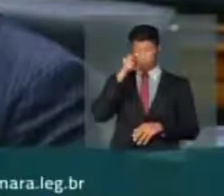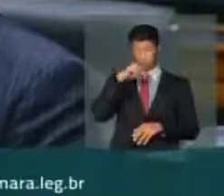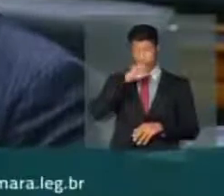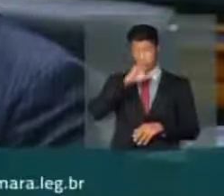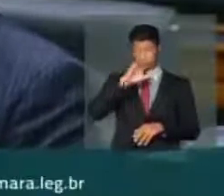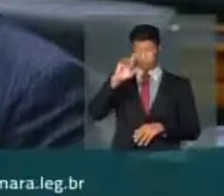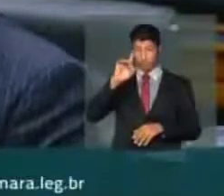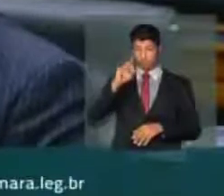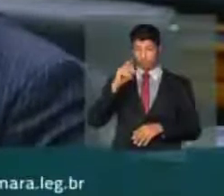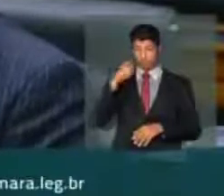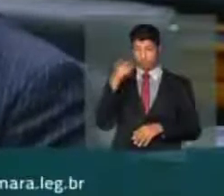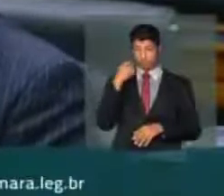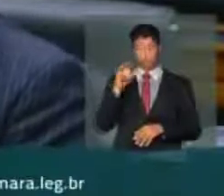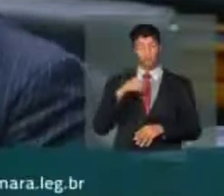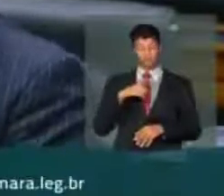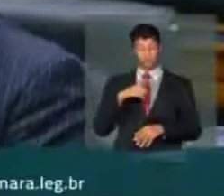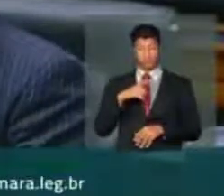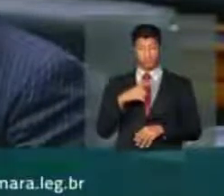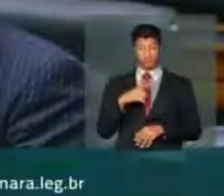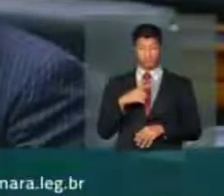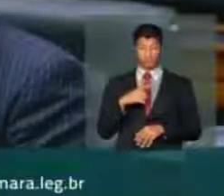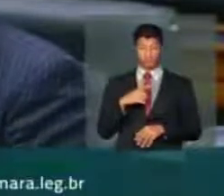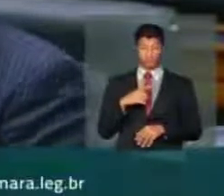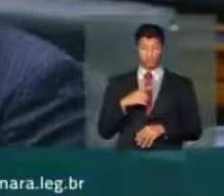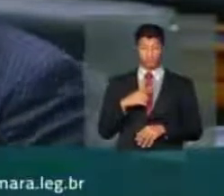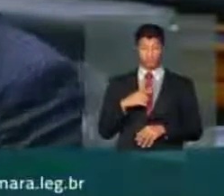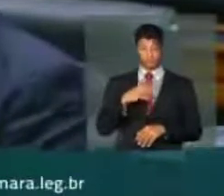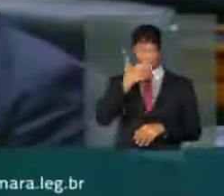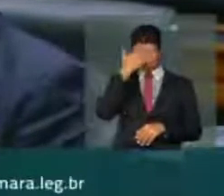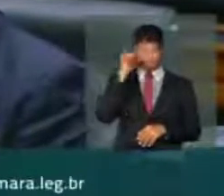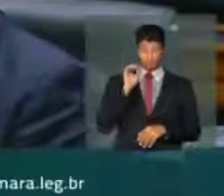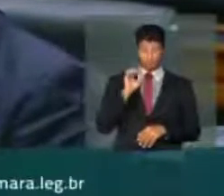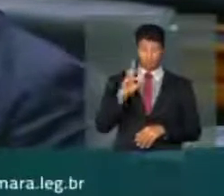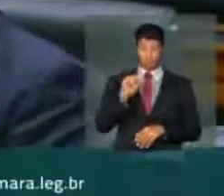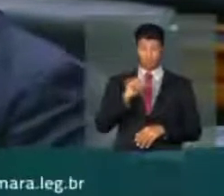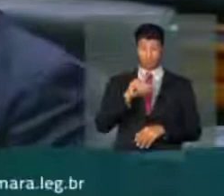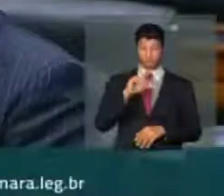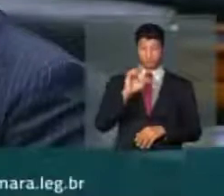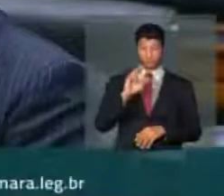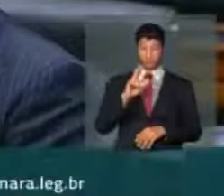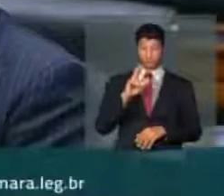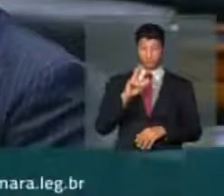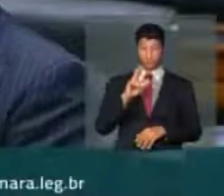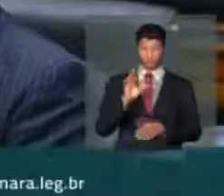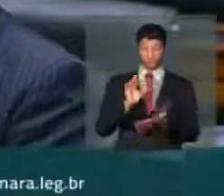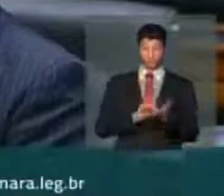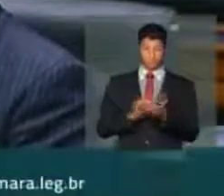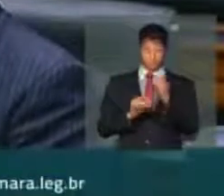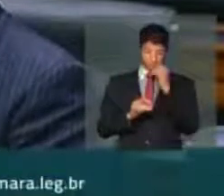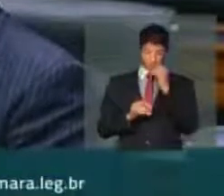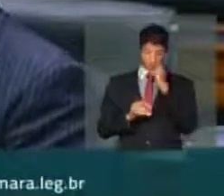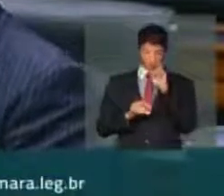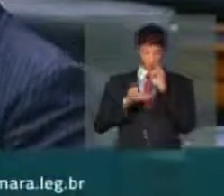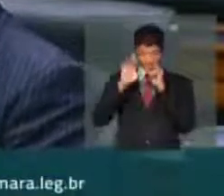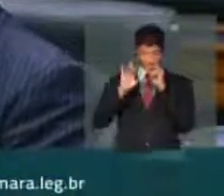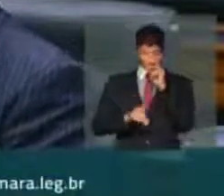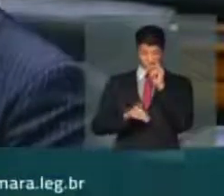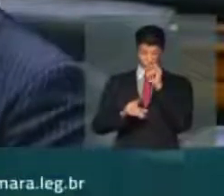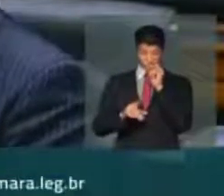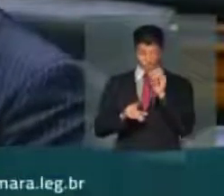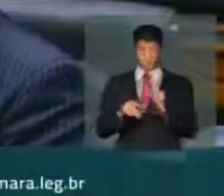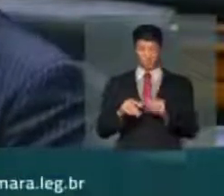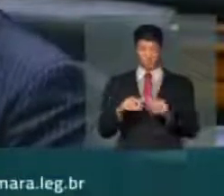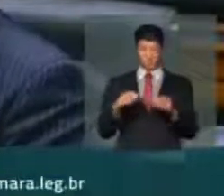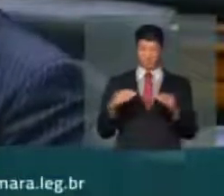de Deus, em Porto Alegre, que tem na pessoa do Dr. Alceu exatamente uma direção,